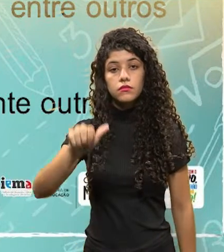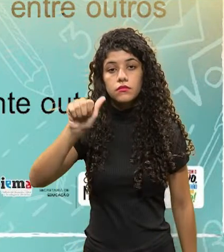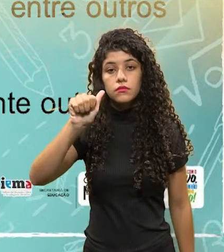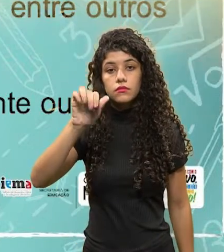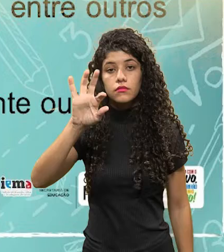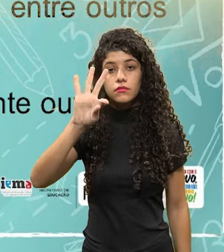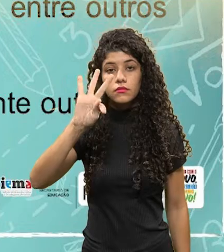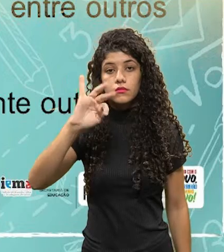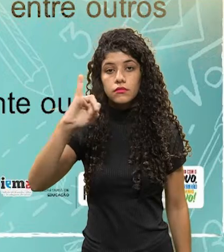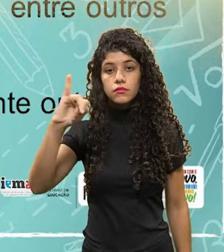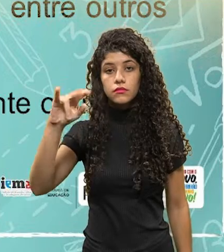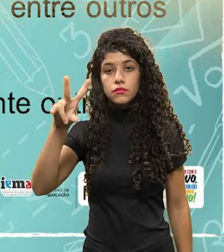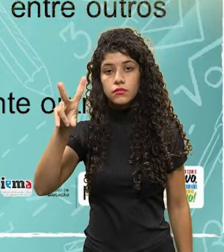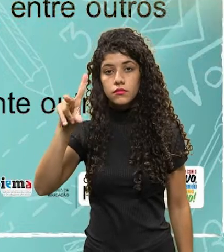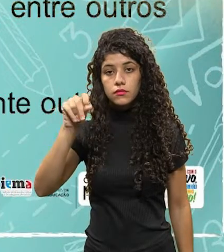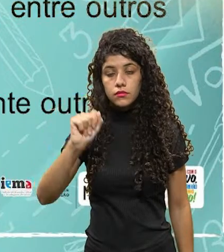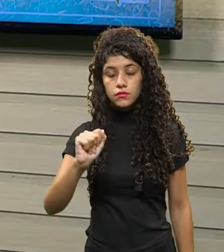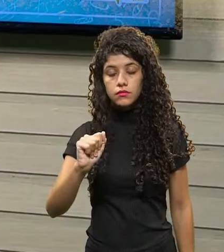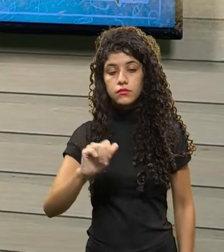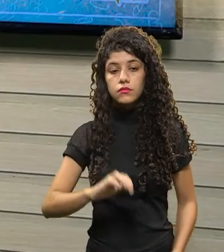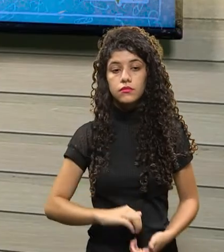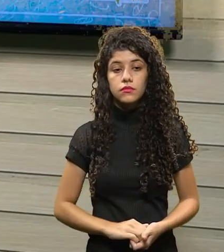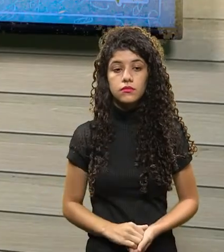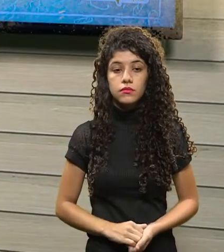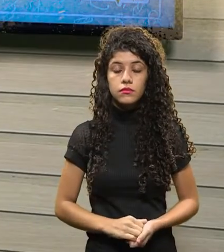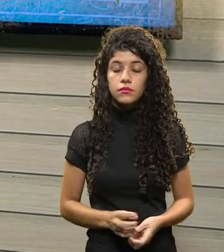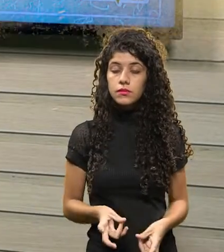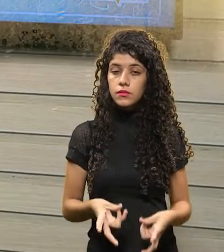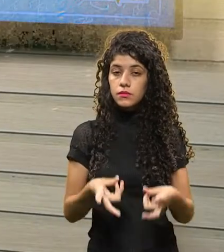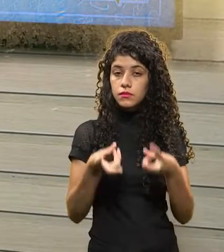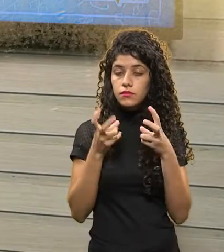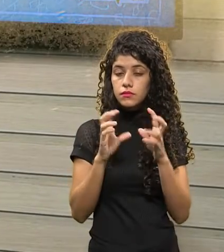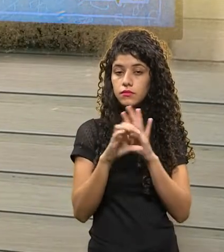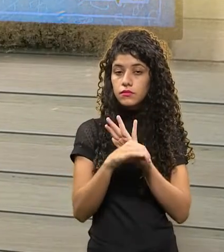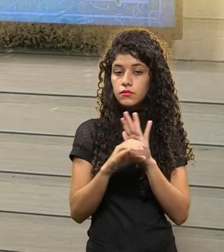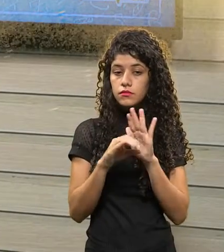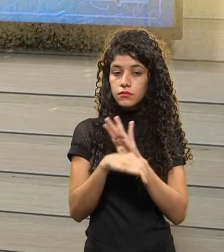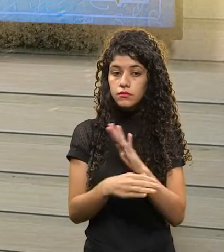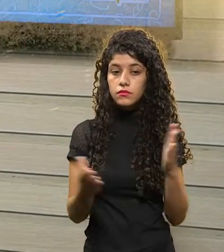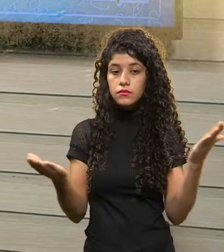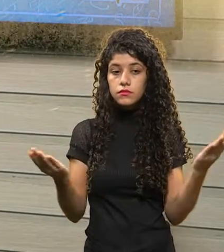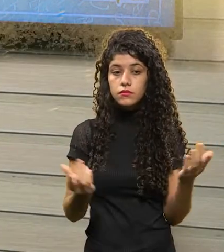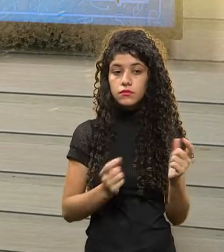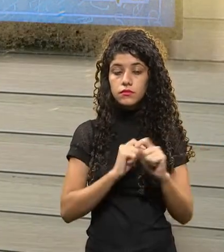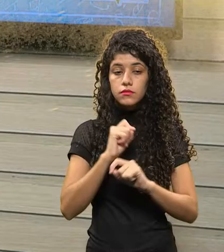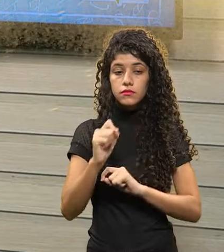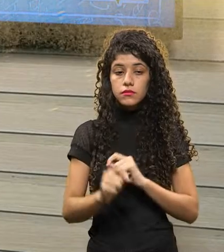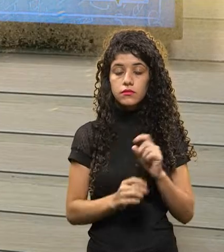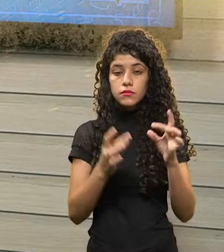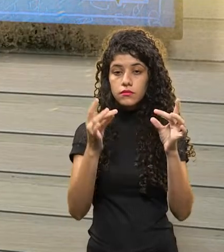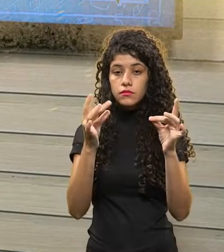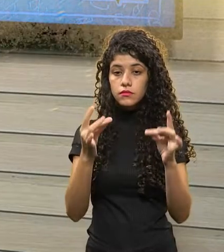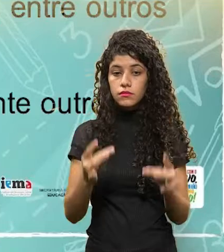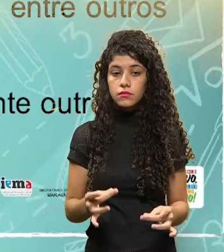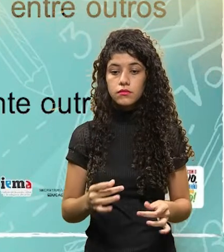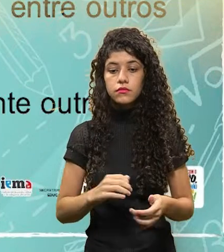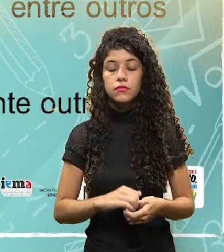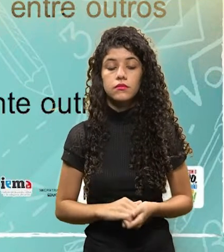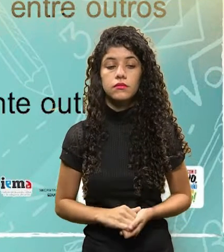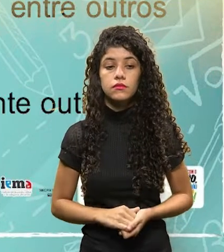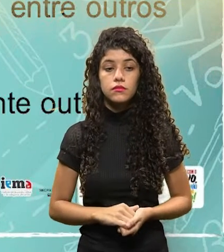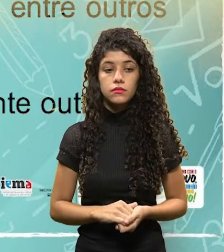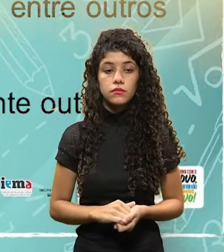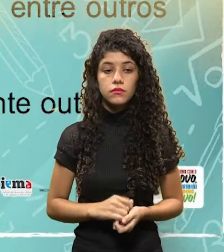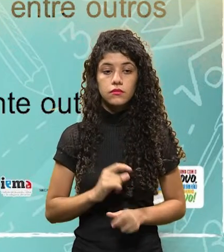O ativo. Na aula passada, observamos um breve conceito sobre o ativo, agora vamos ver mais detalhadamente. Então